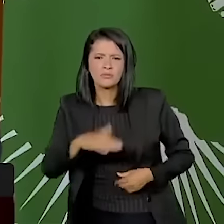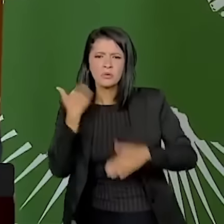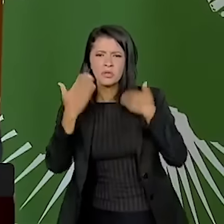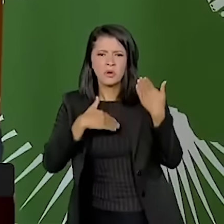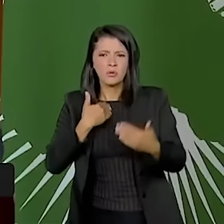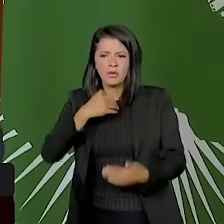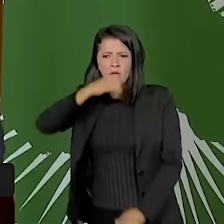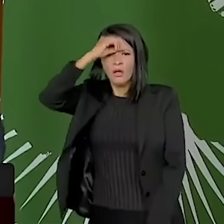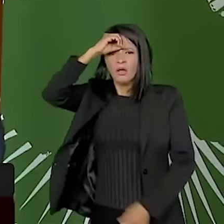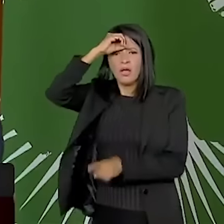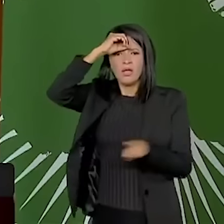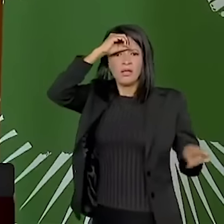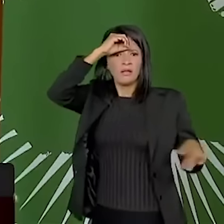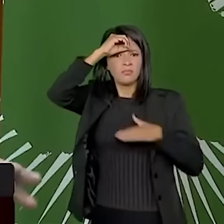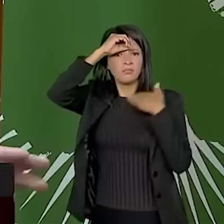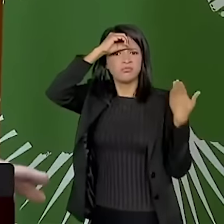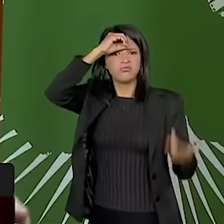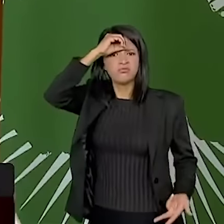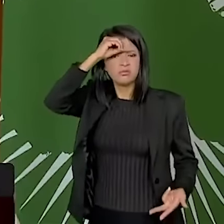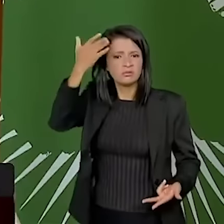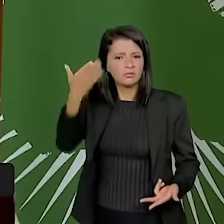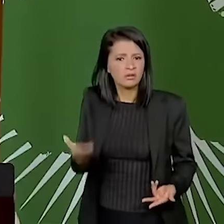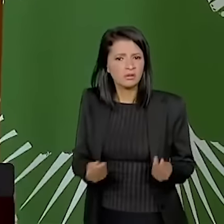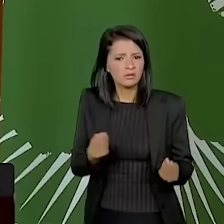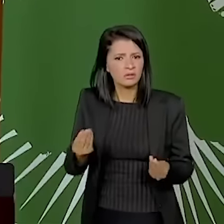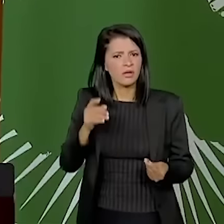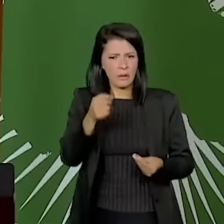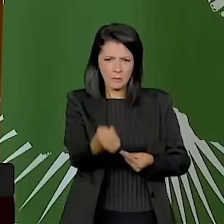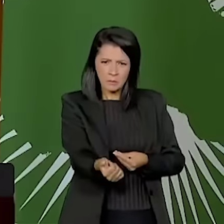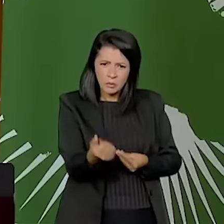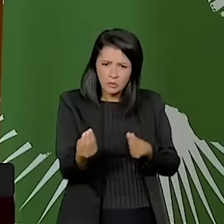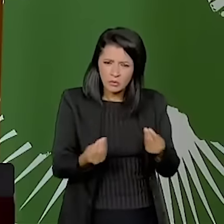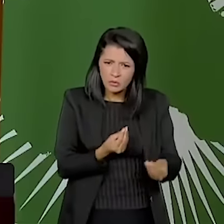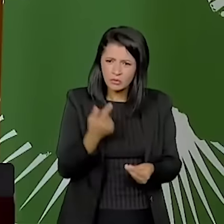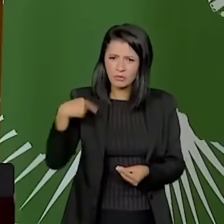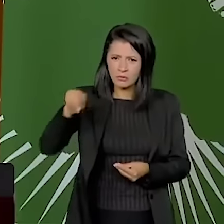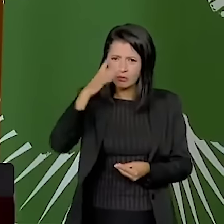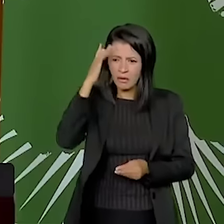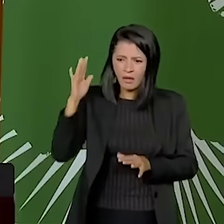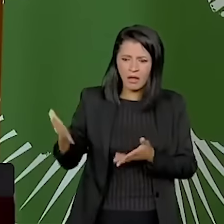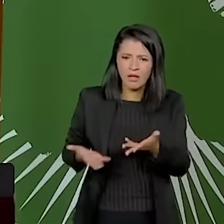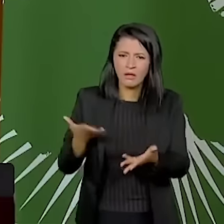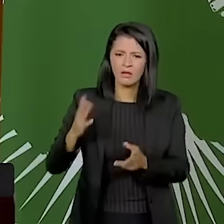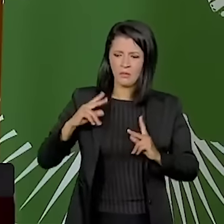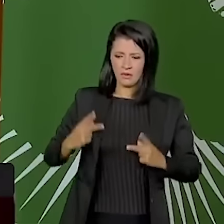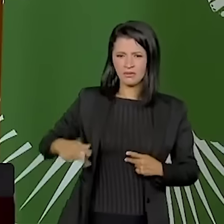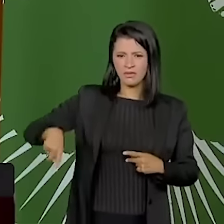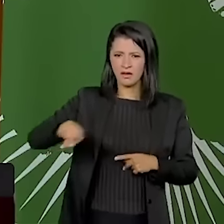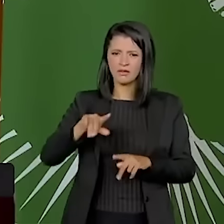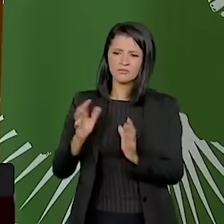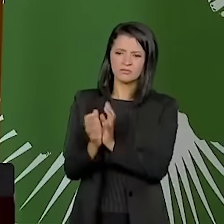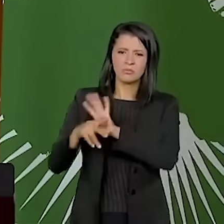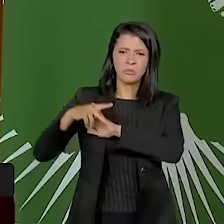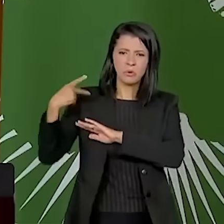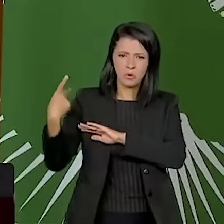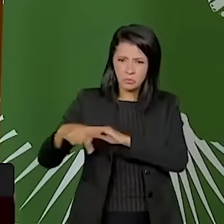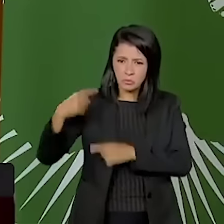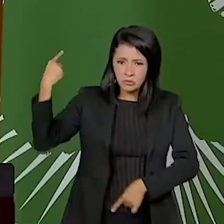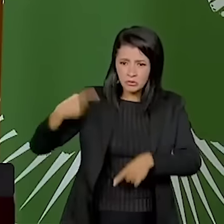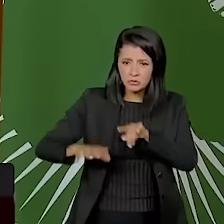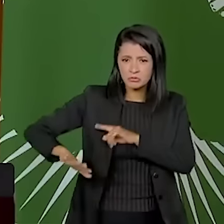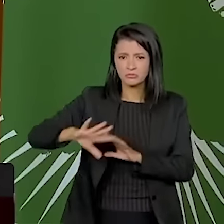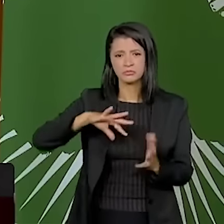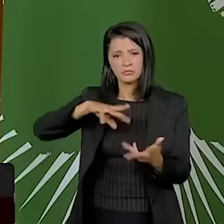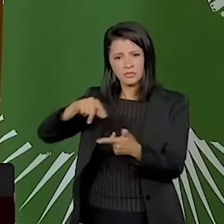morrendo? Isso é pouco para mexer com o senso humanitário dos dirigentes políticos do planeta?